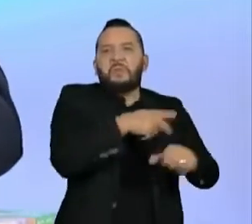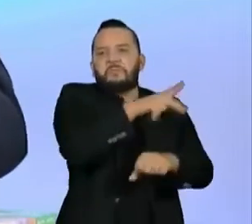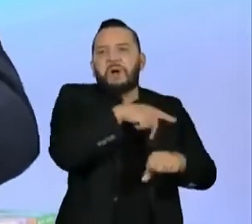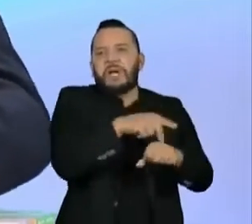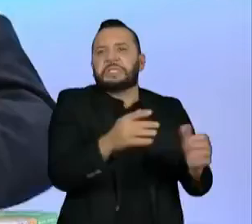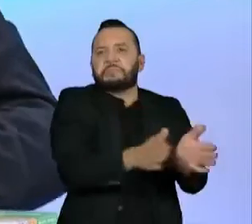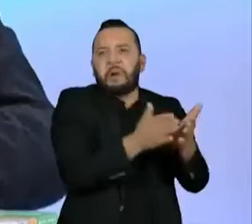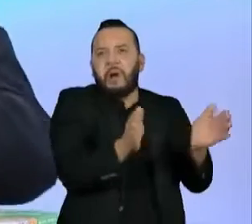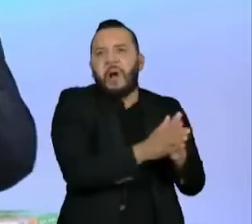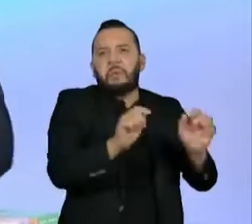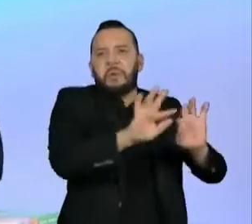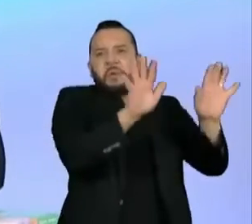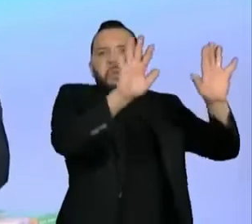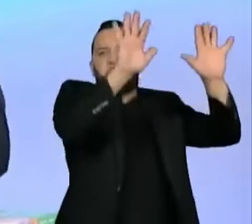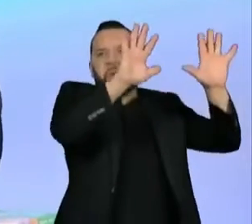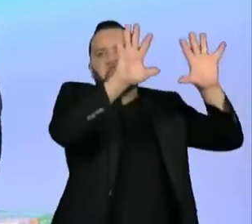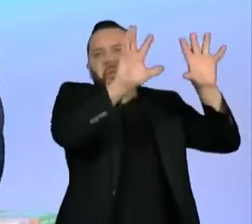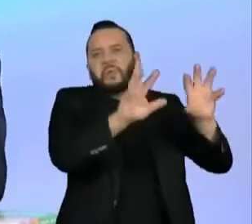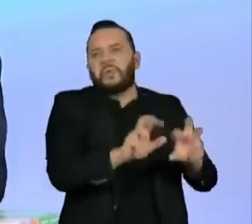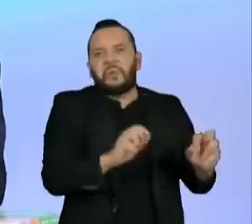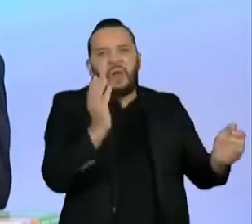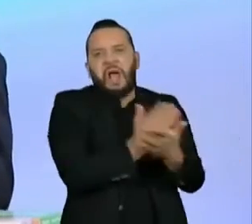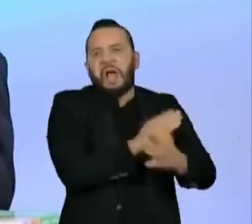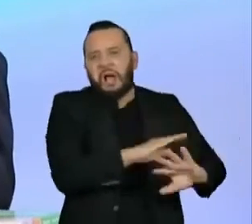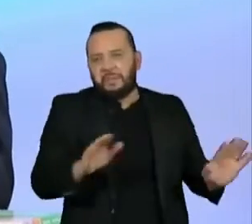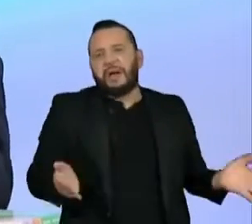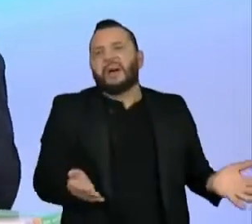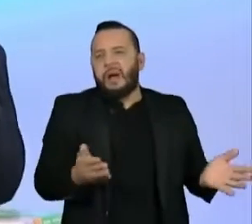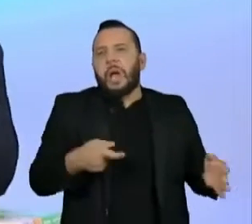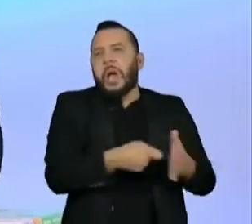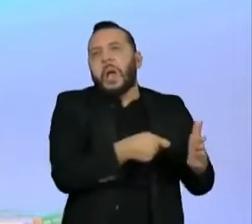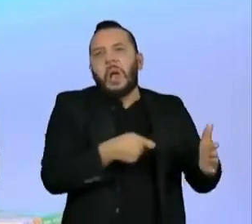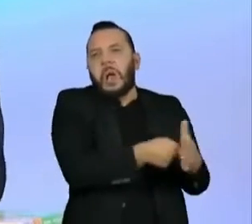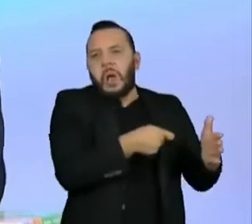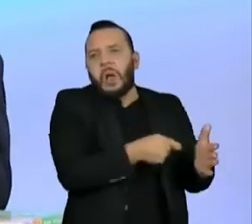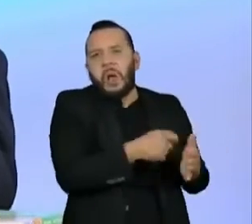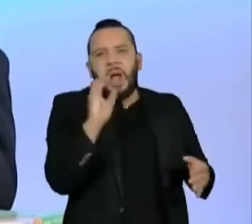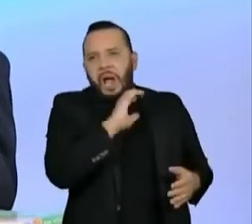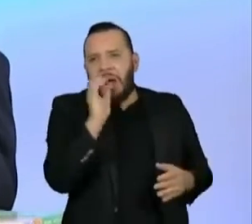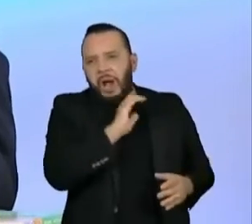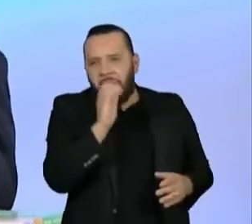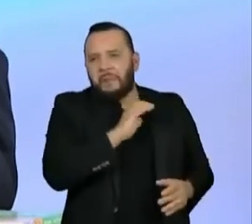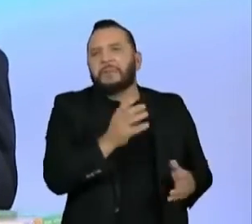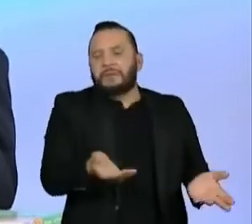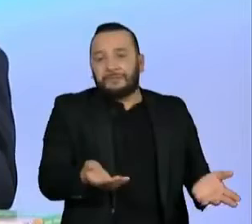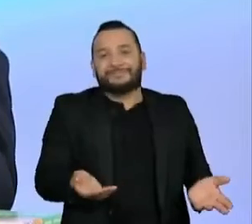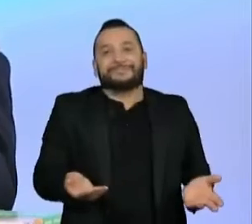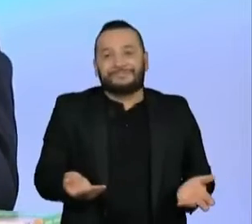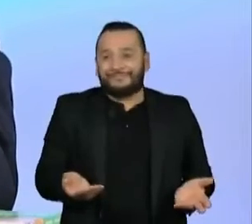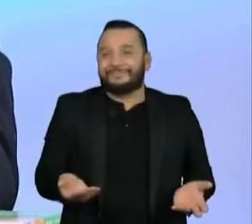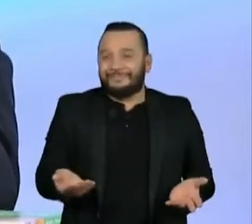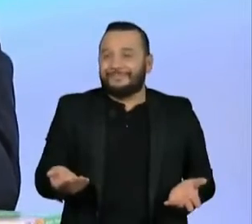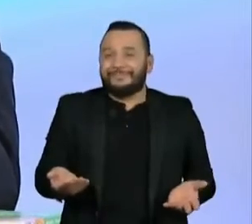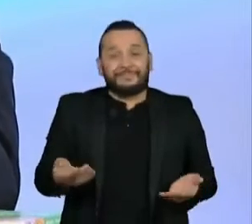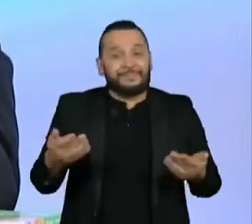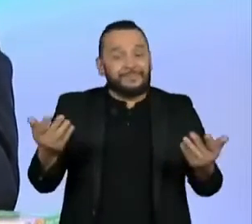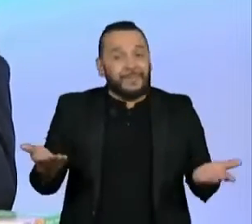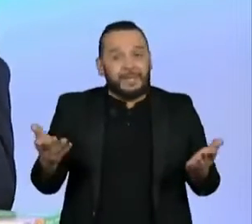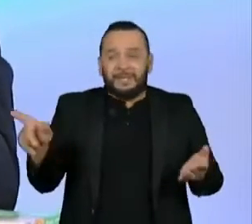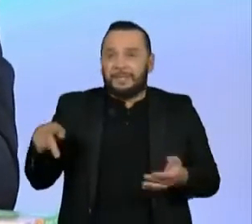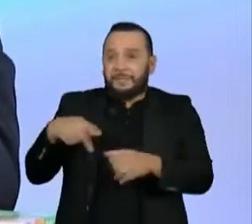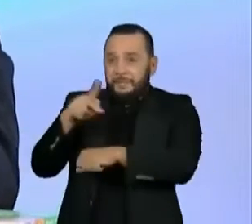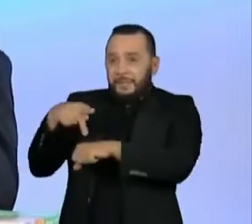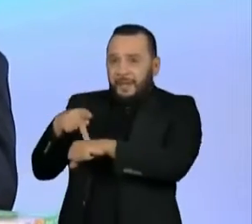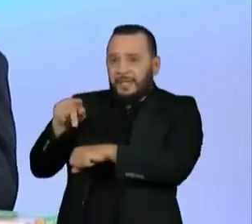que todo mundo acelere, todos os países, inclusive os países em desenvolvimento, acelerem o corte de emissões e esses